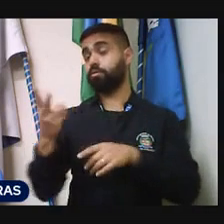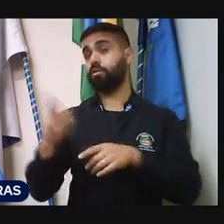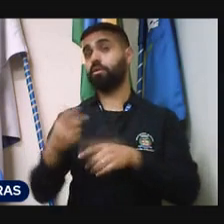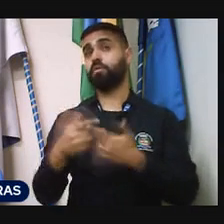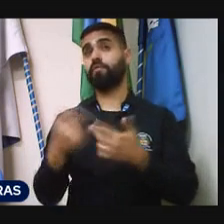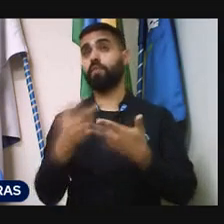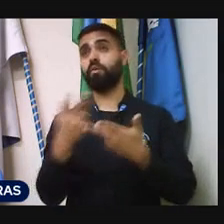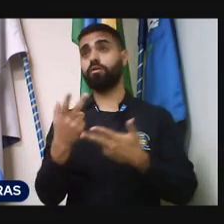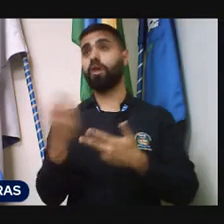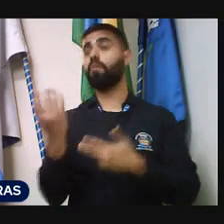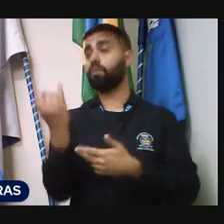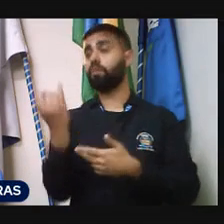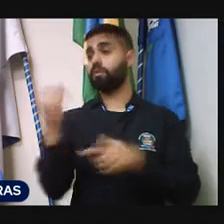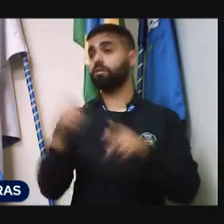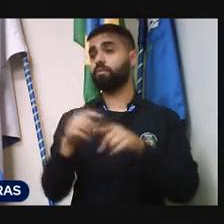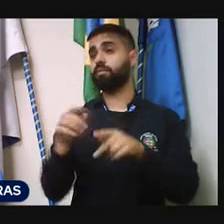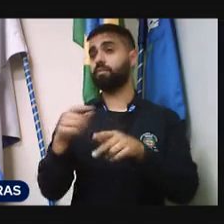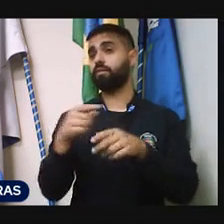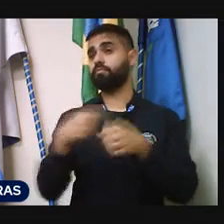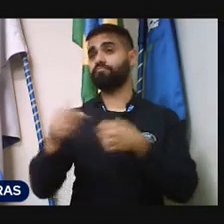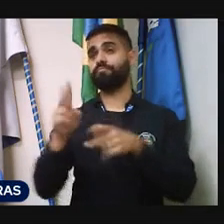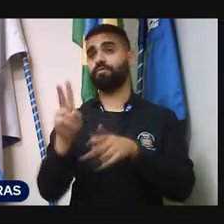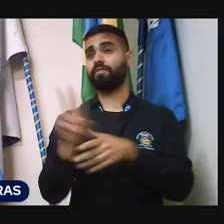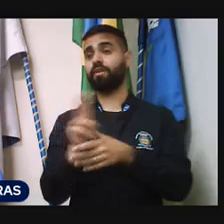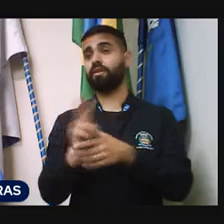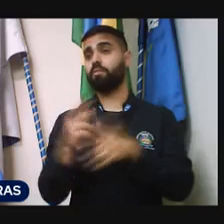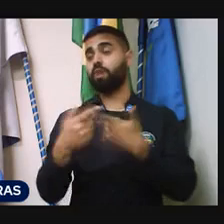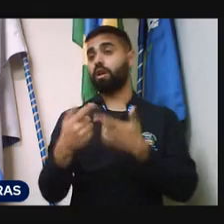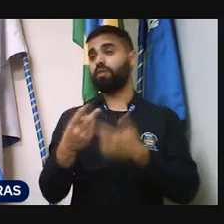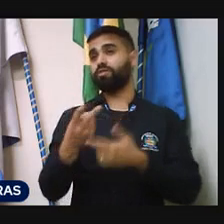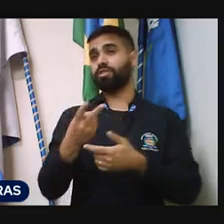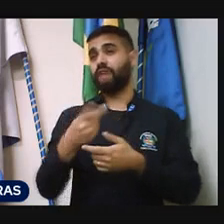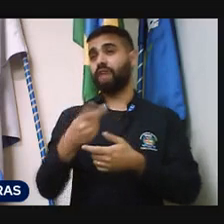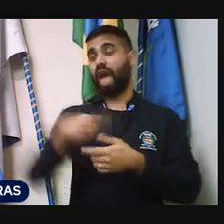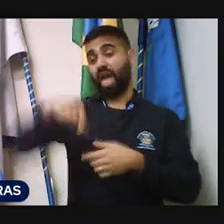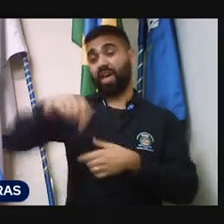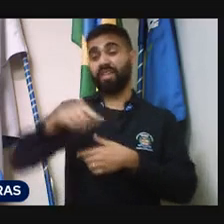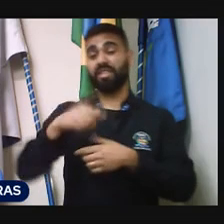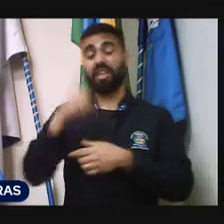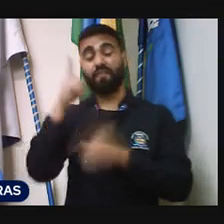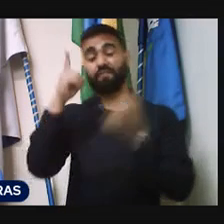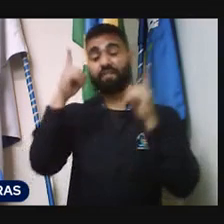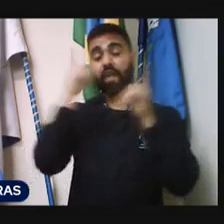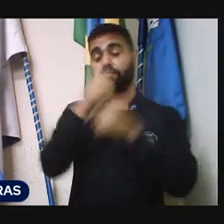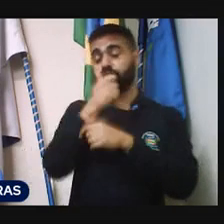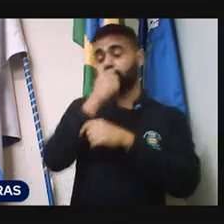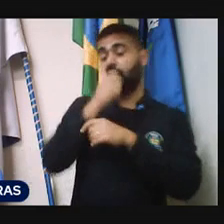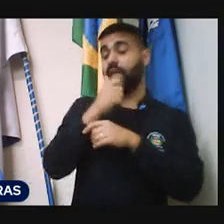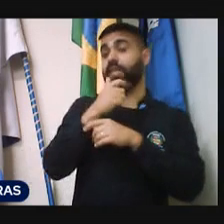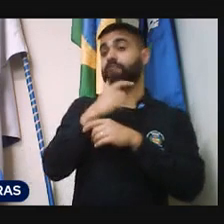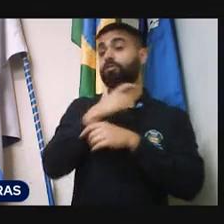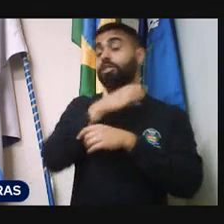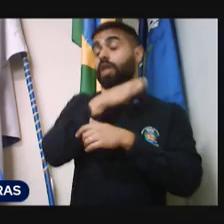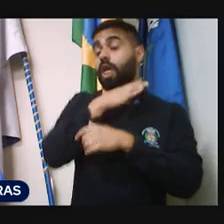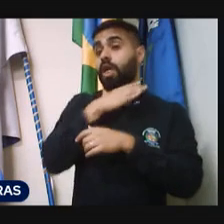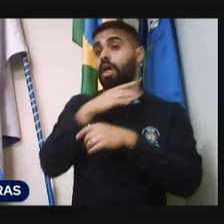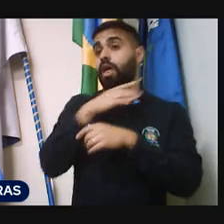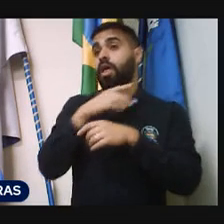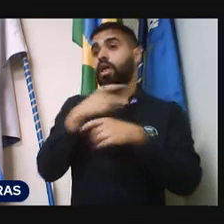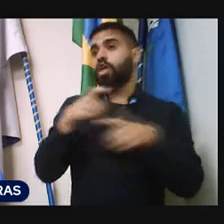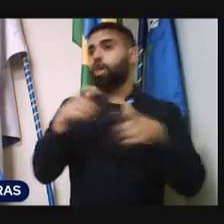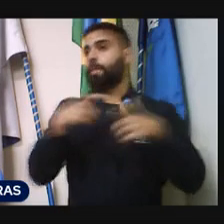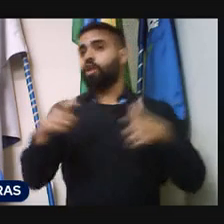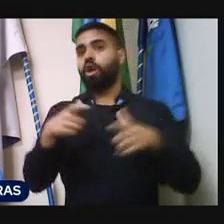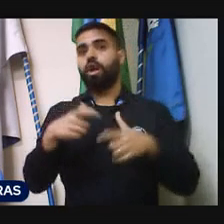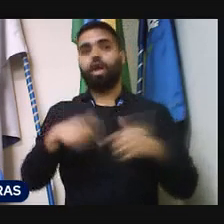que por município para a sede aqui porque a gente tava no sufoco aquela aumentando os casos e Conservatória